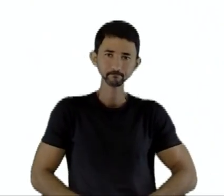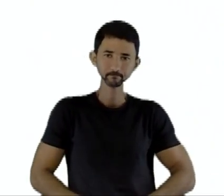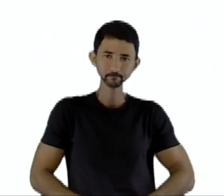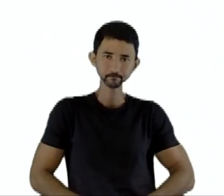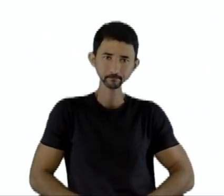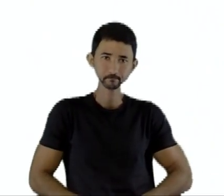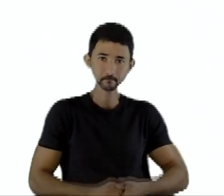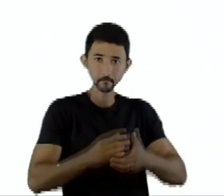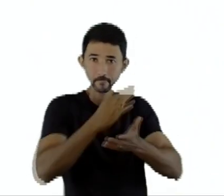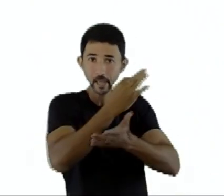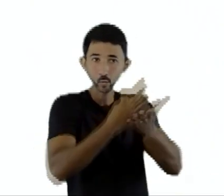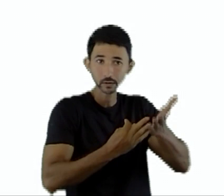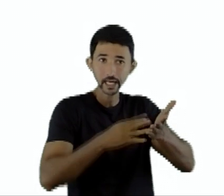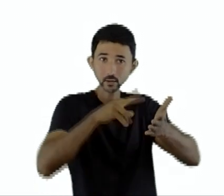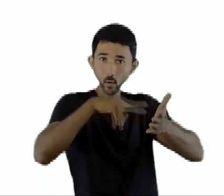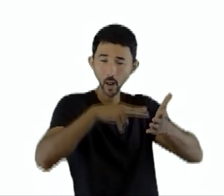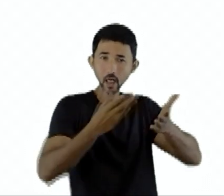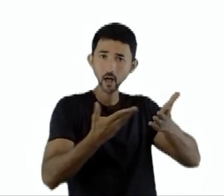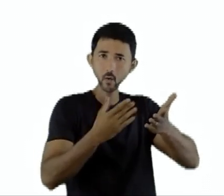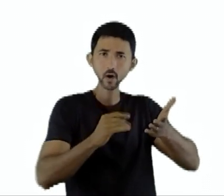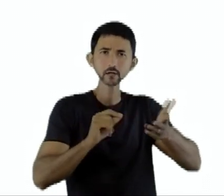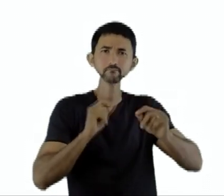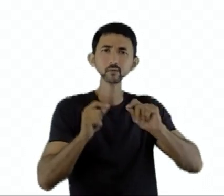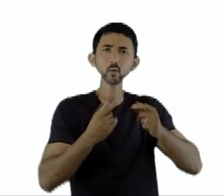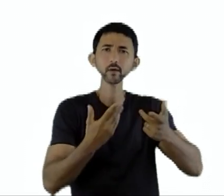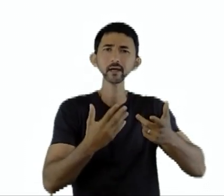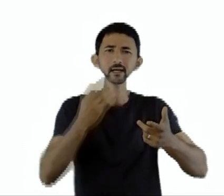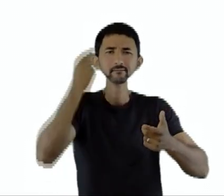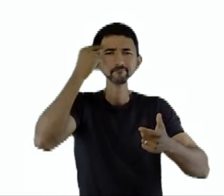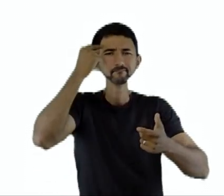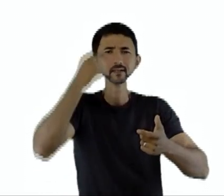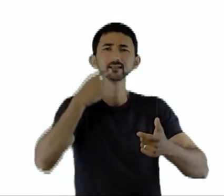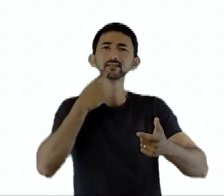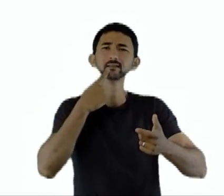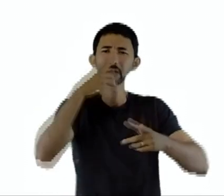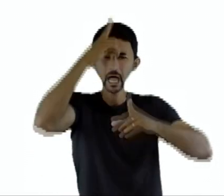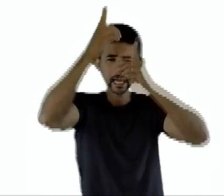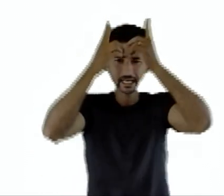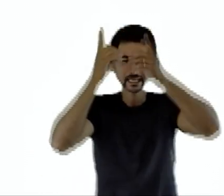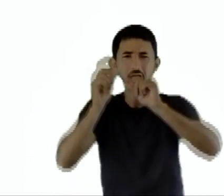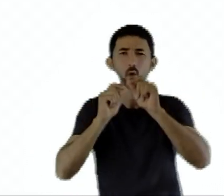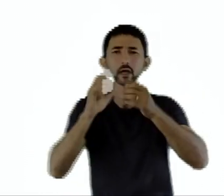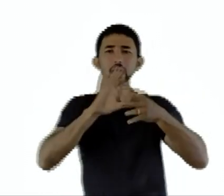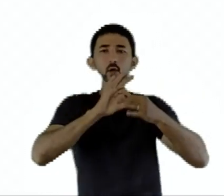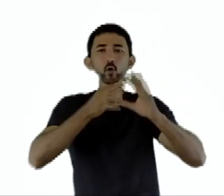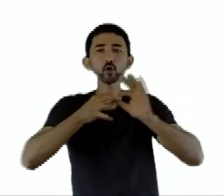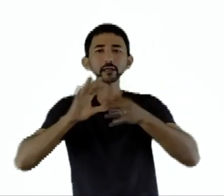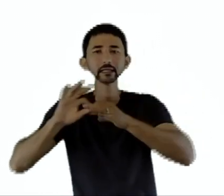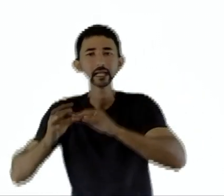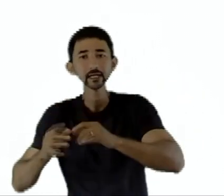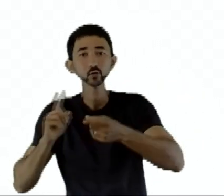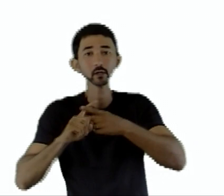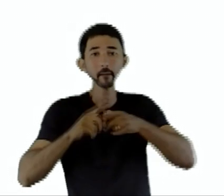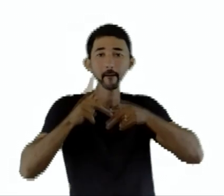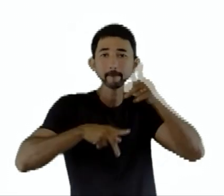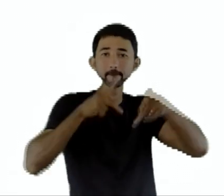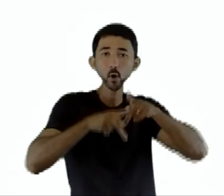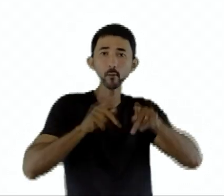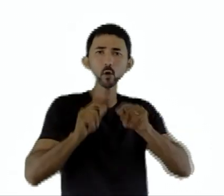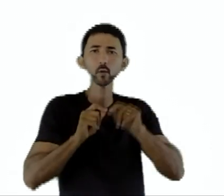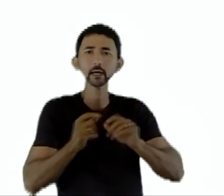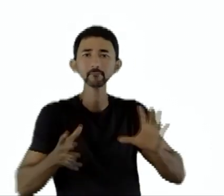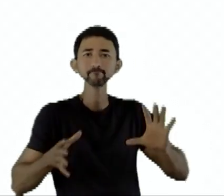nós acabamos de ler, nós vemos que a ideia aqui, ó, de contexto e de público